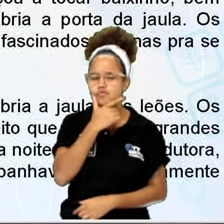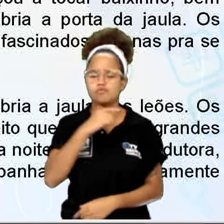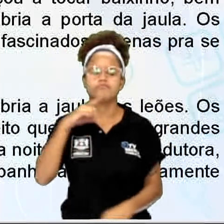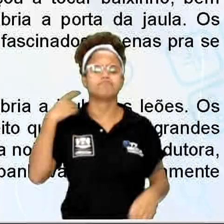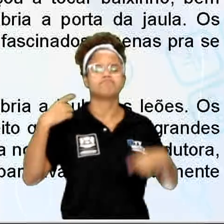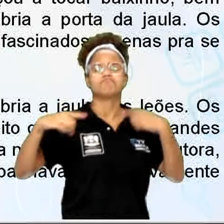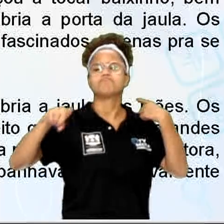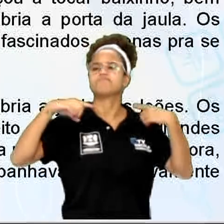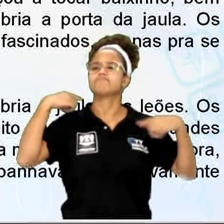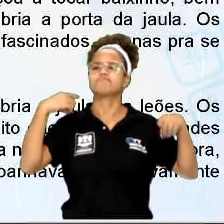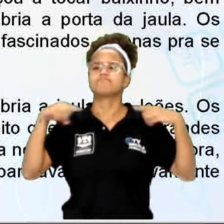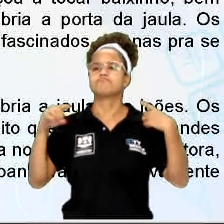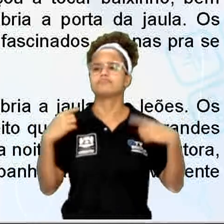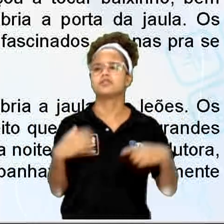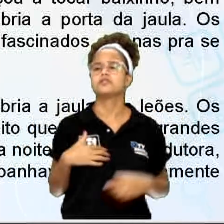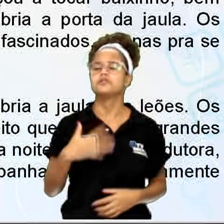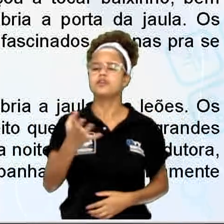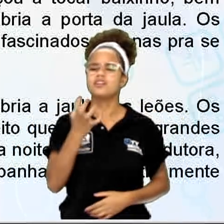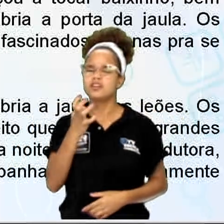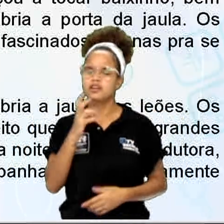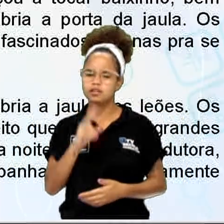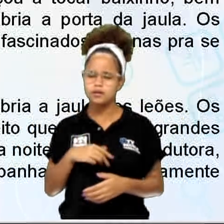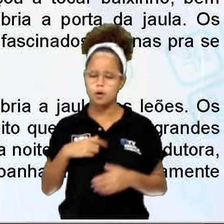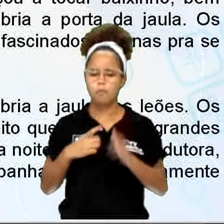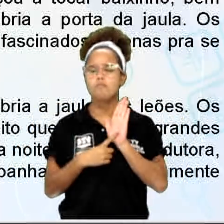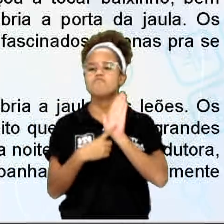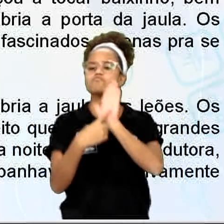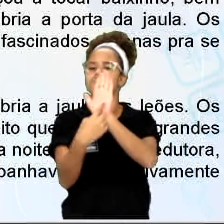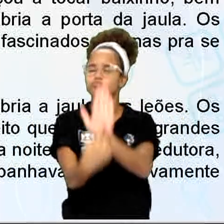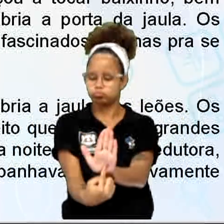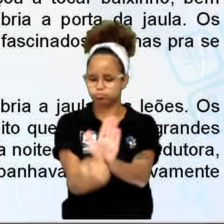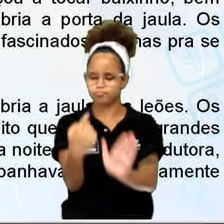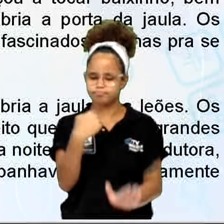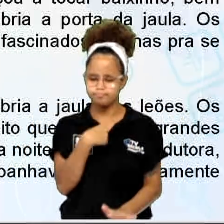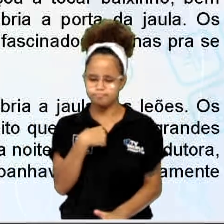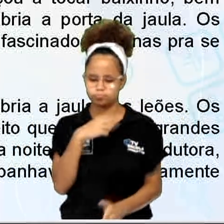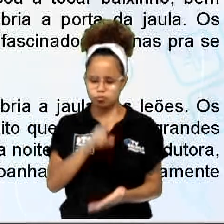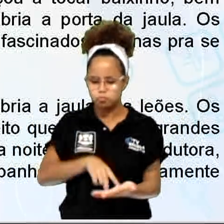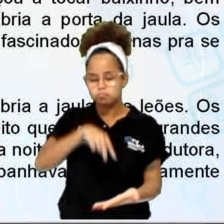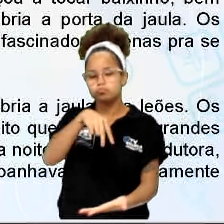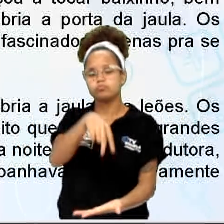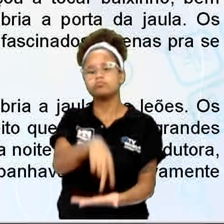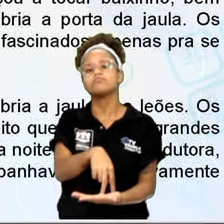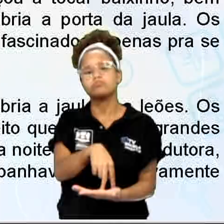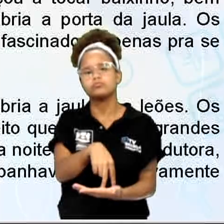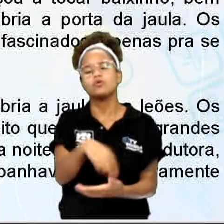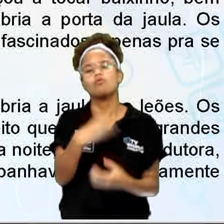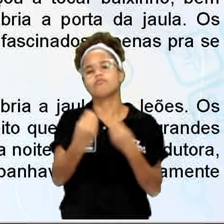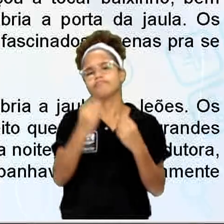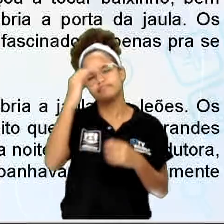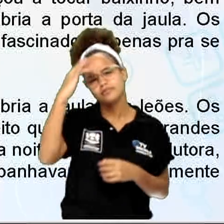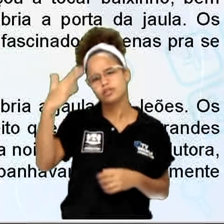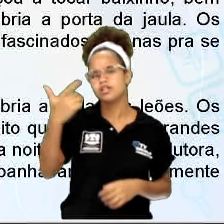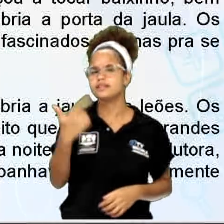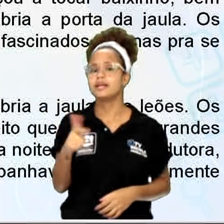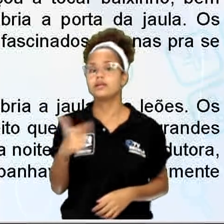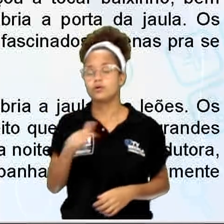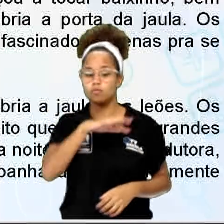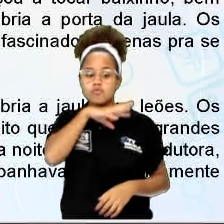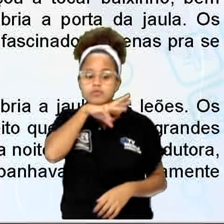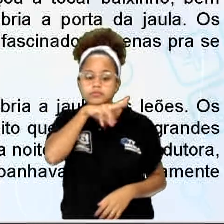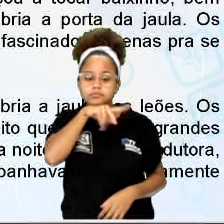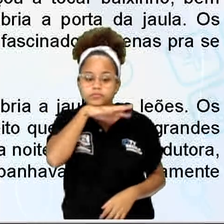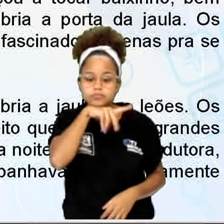musical, que ele resolveu provar para si mesmo, empiricamente, a teoria de que não existem animais